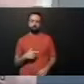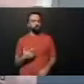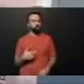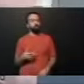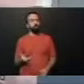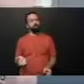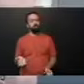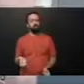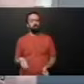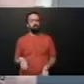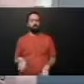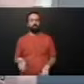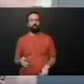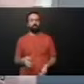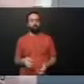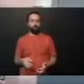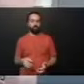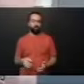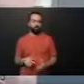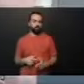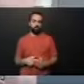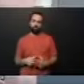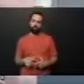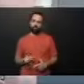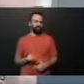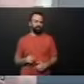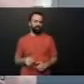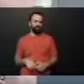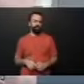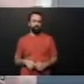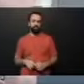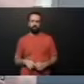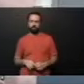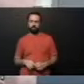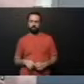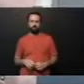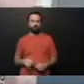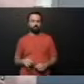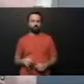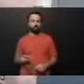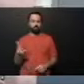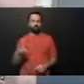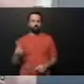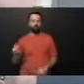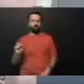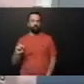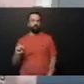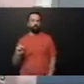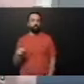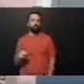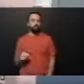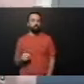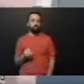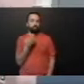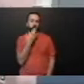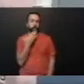por isso que você vai deixar de fazer. Você pode fazer com o açúcar que você está acostumado a utilizar, tá bom?